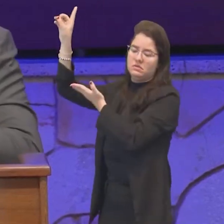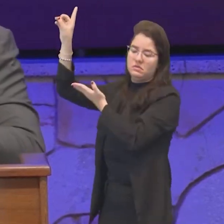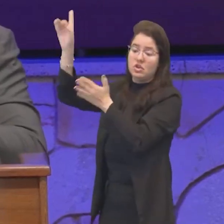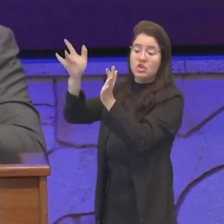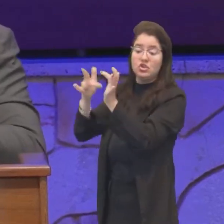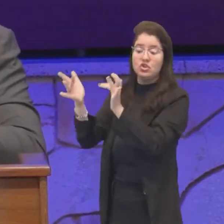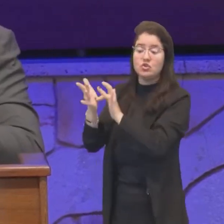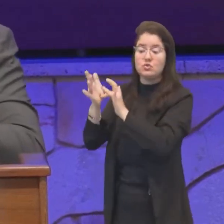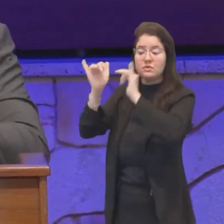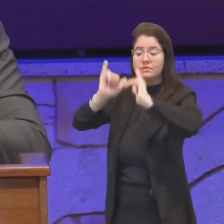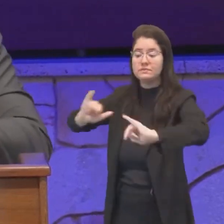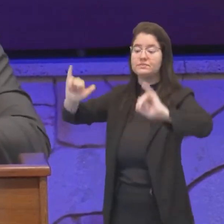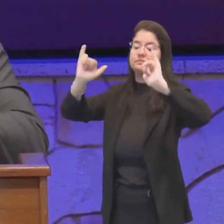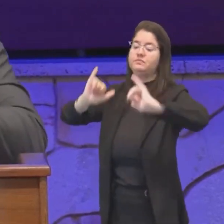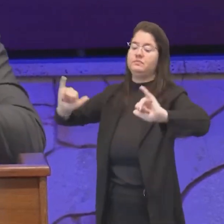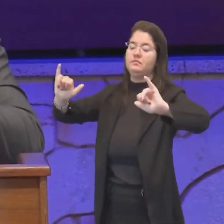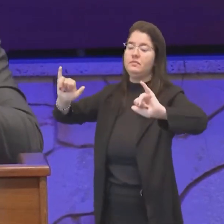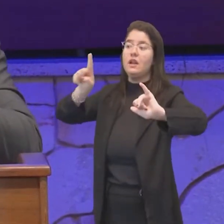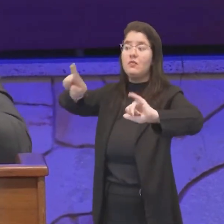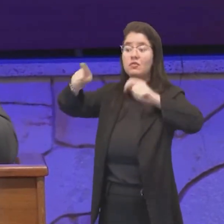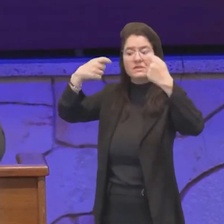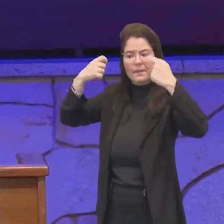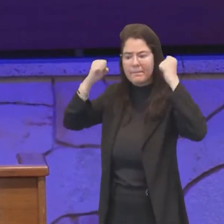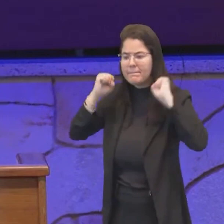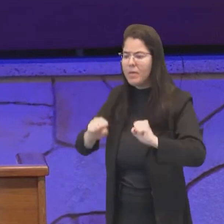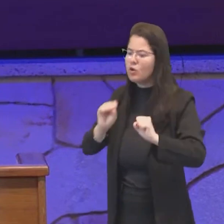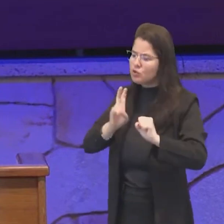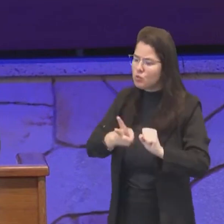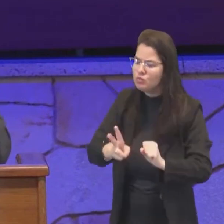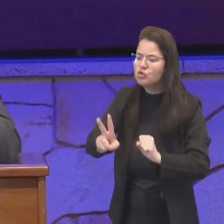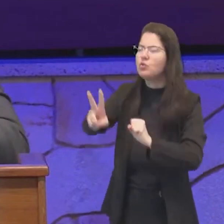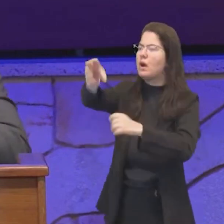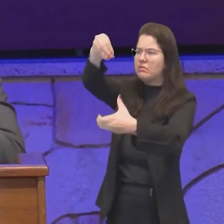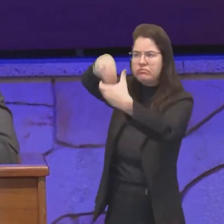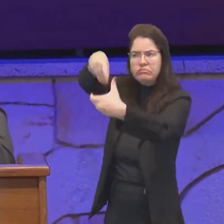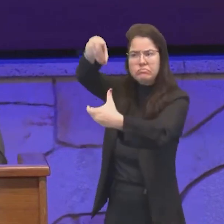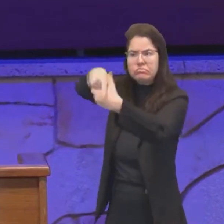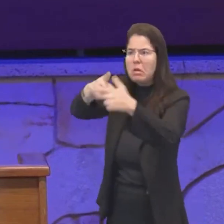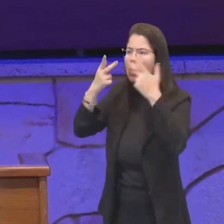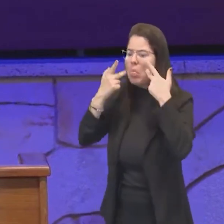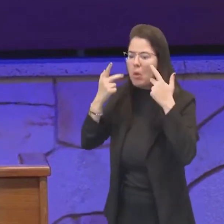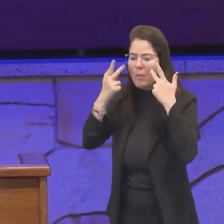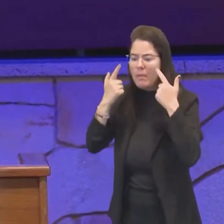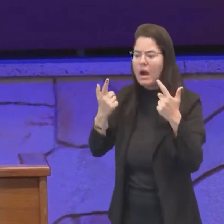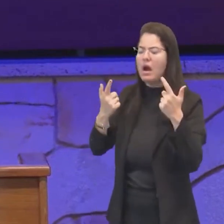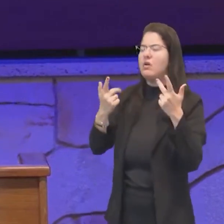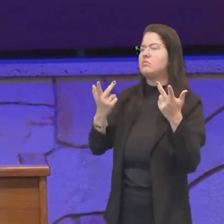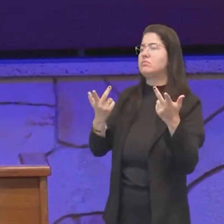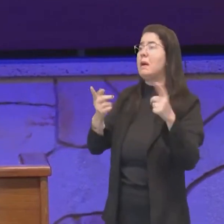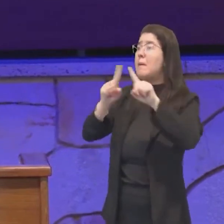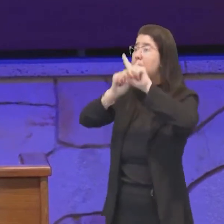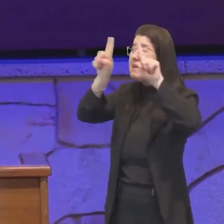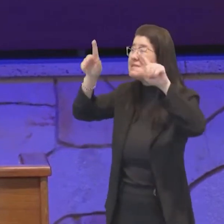Jesus fala isso com eles: vocês deveriam continuar fazendo isso, mas não omitindo a obediência,